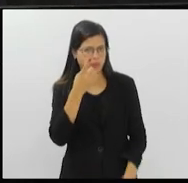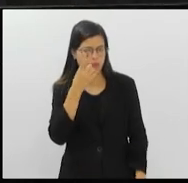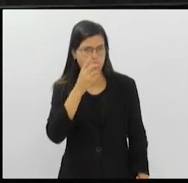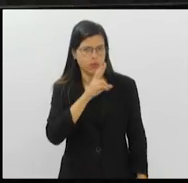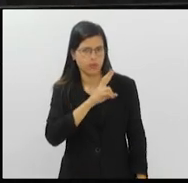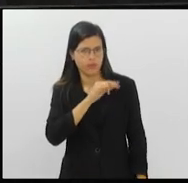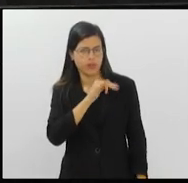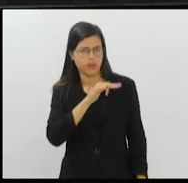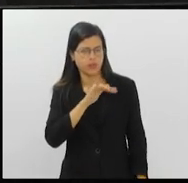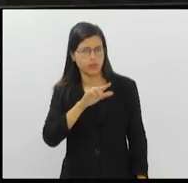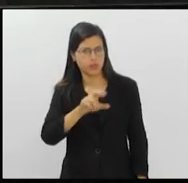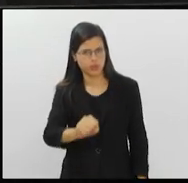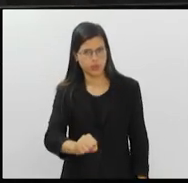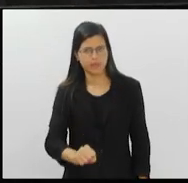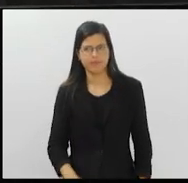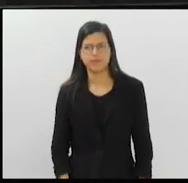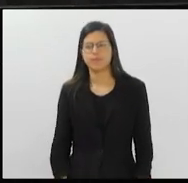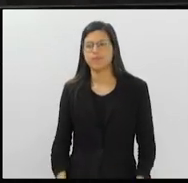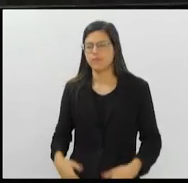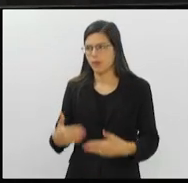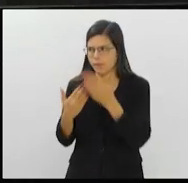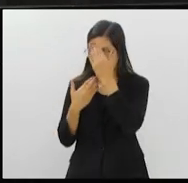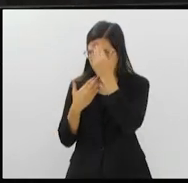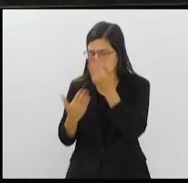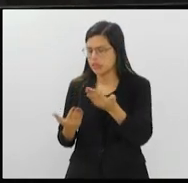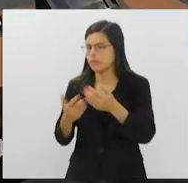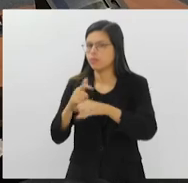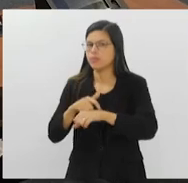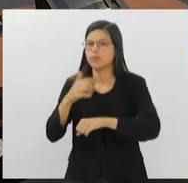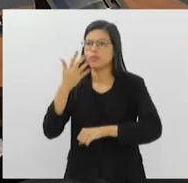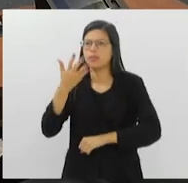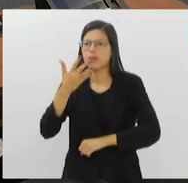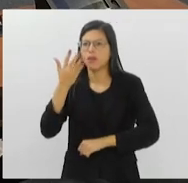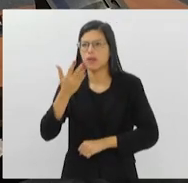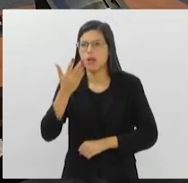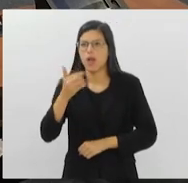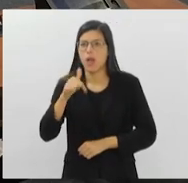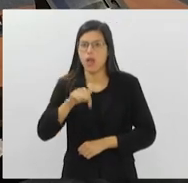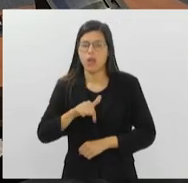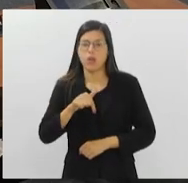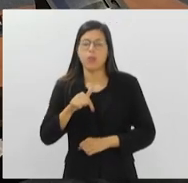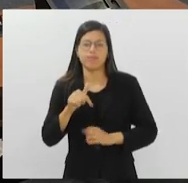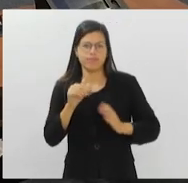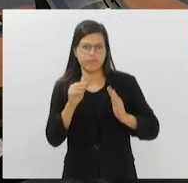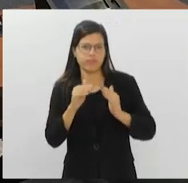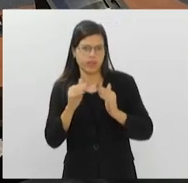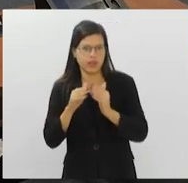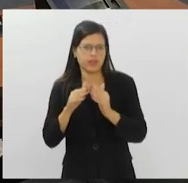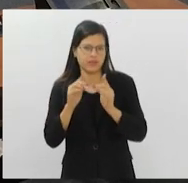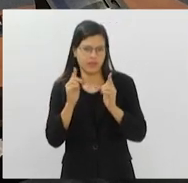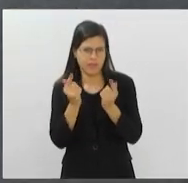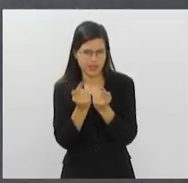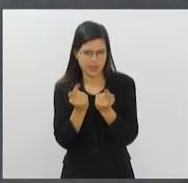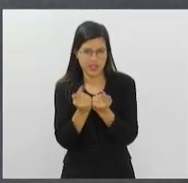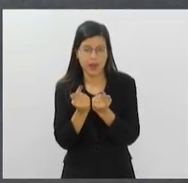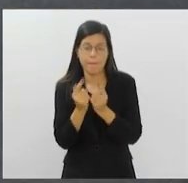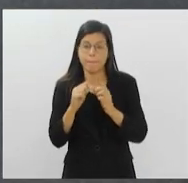Silva, obrigado pela parte. Apesar de ser morador do município de Magé, conheço bem